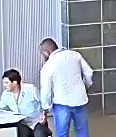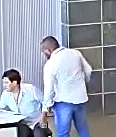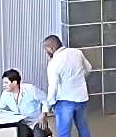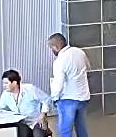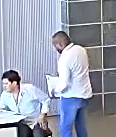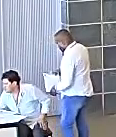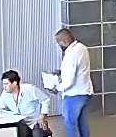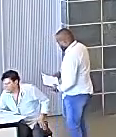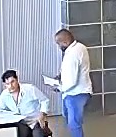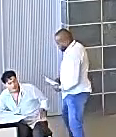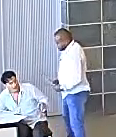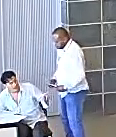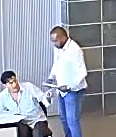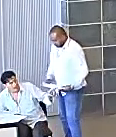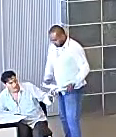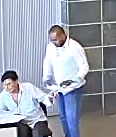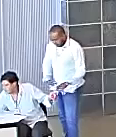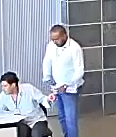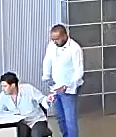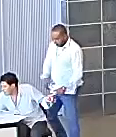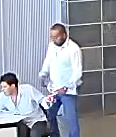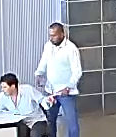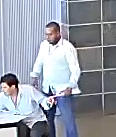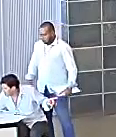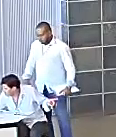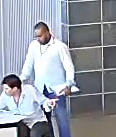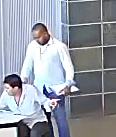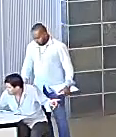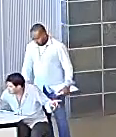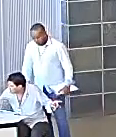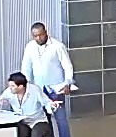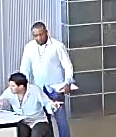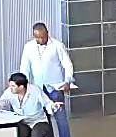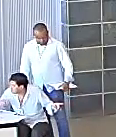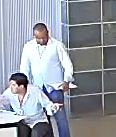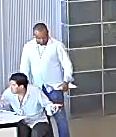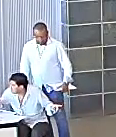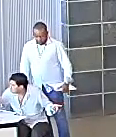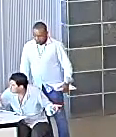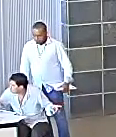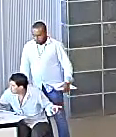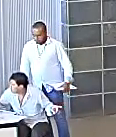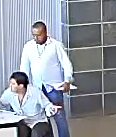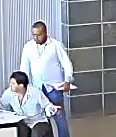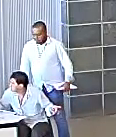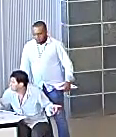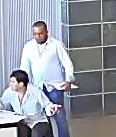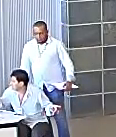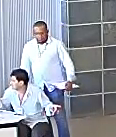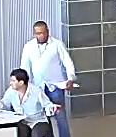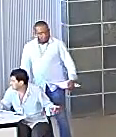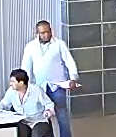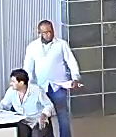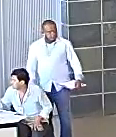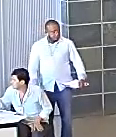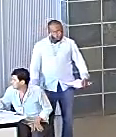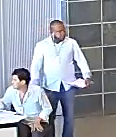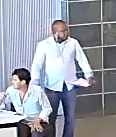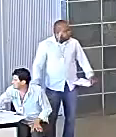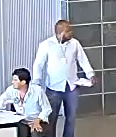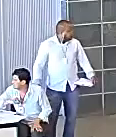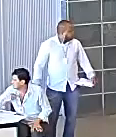essa legislação inclusive e isso é é ratificado por uma resolução do contran que